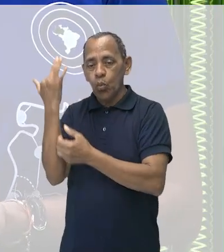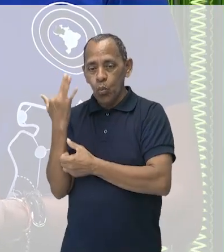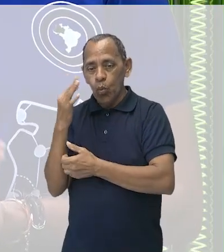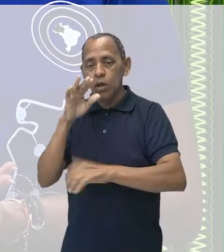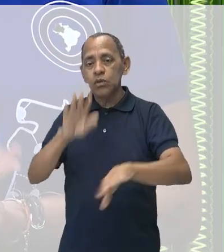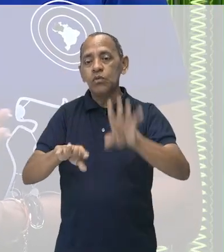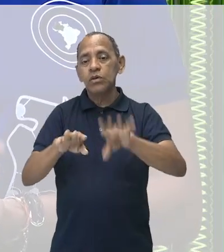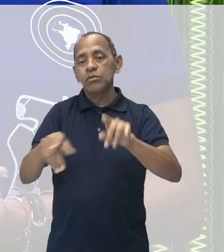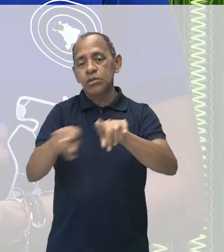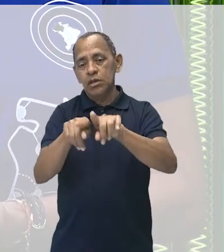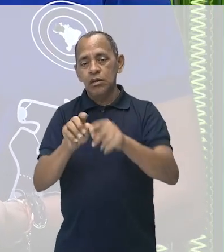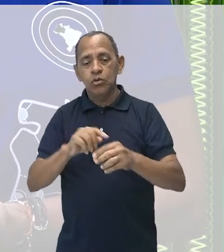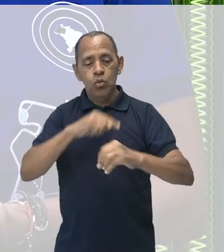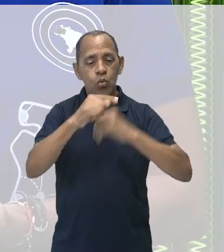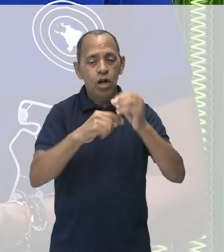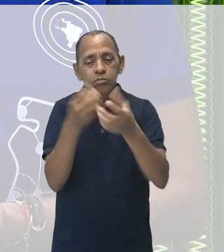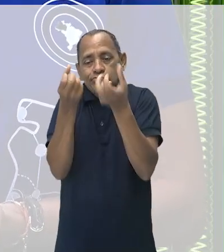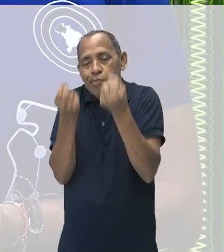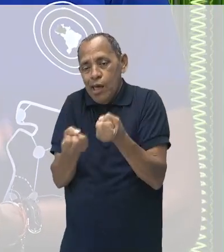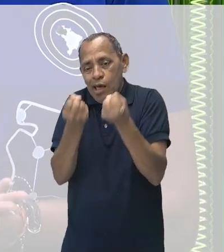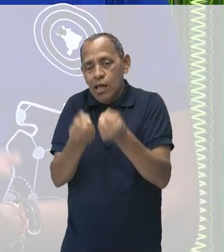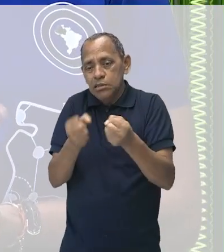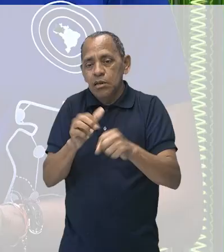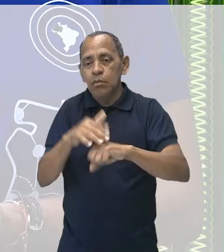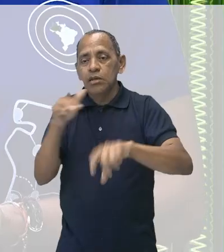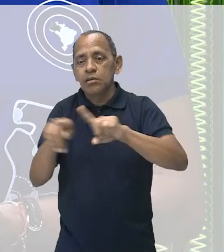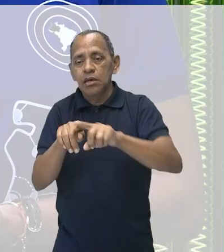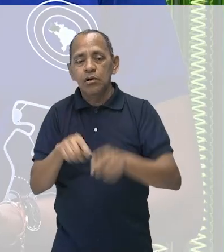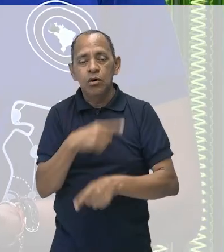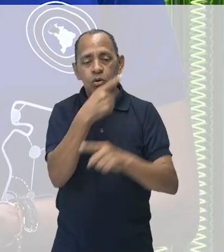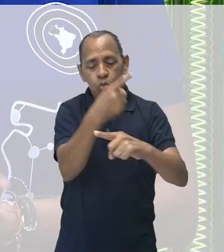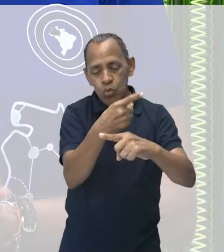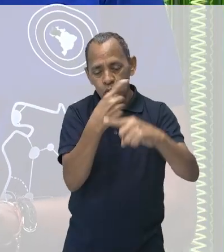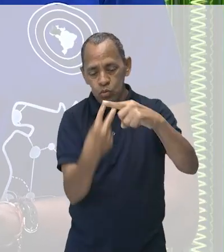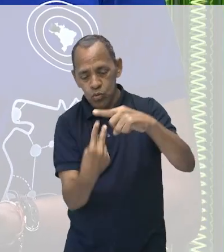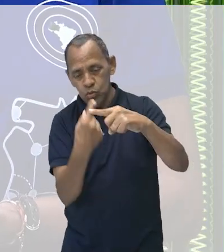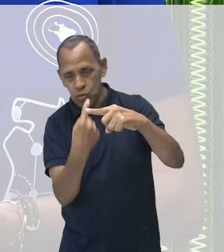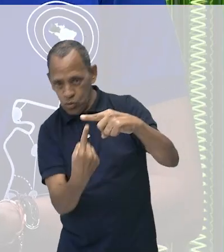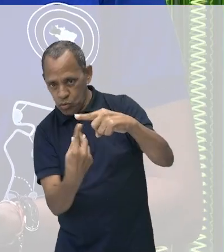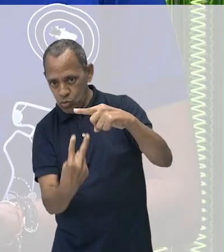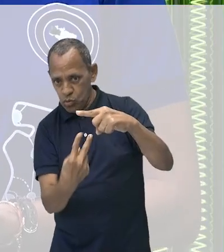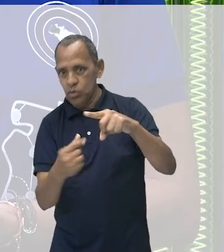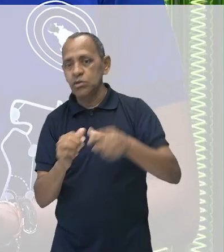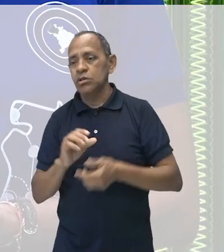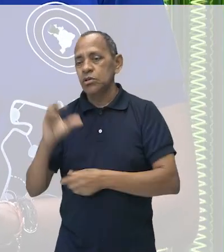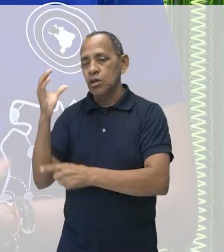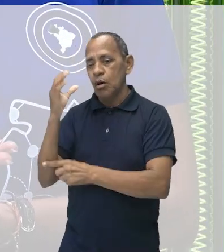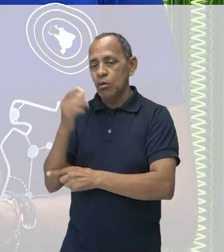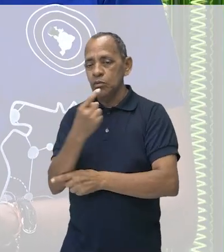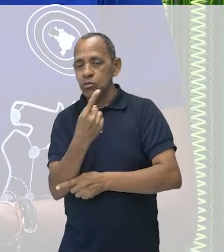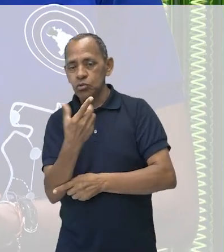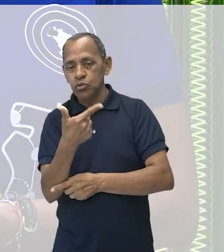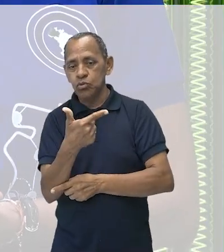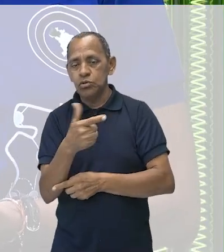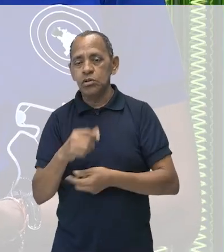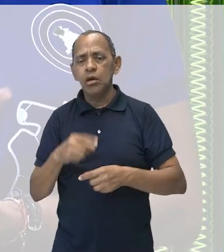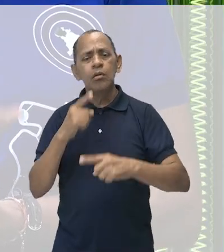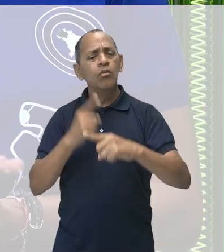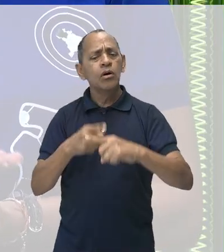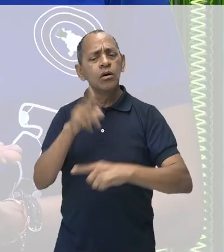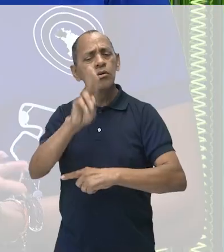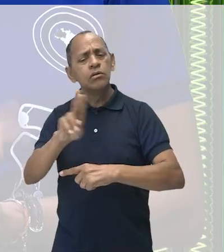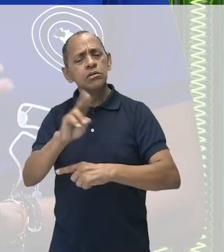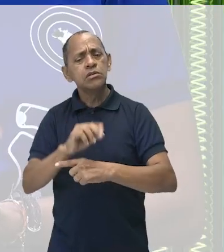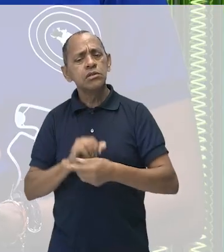o átomo ele é mais pesado que 1,12 do carbono 12. E por que nós utilizamos o